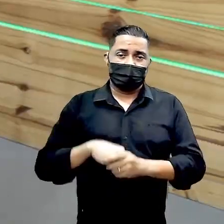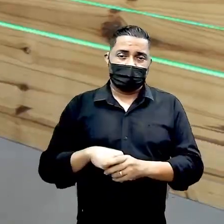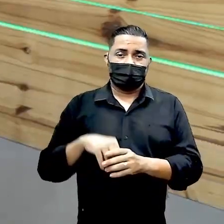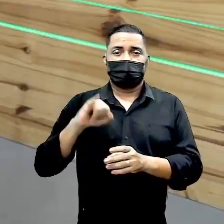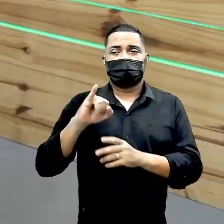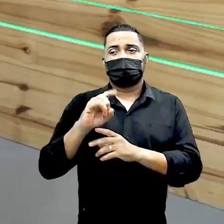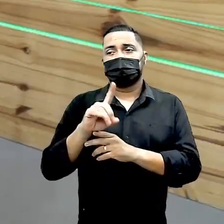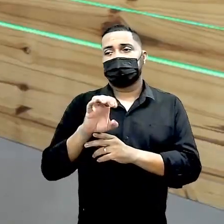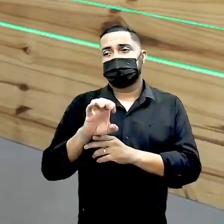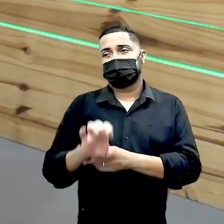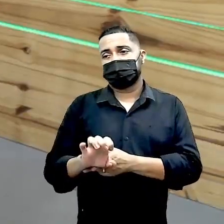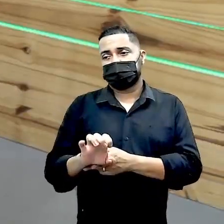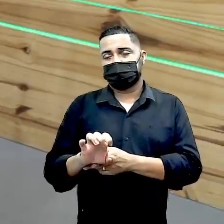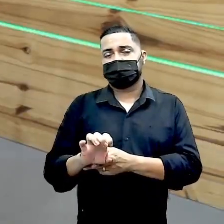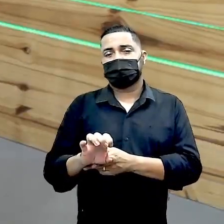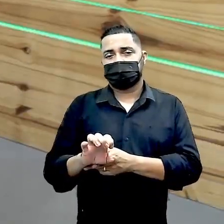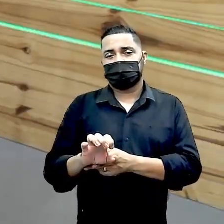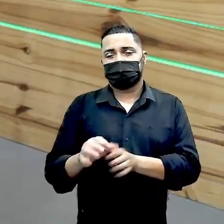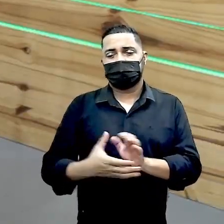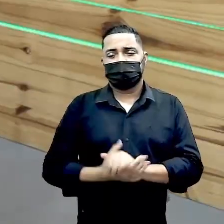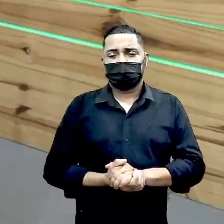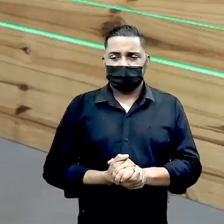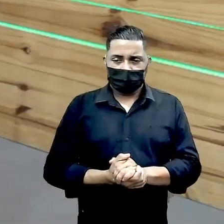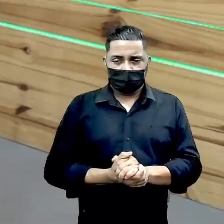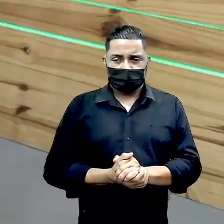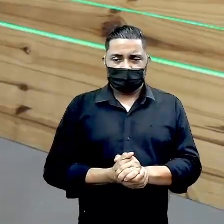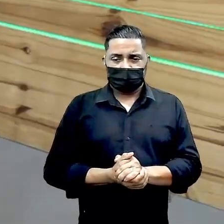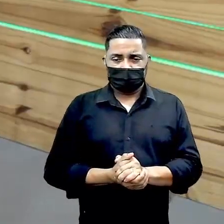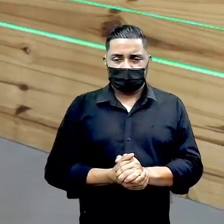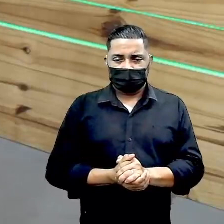IDEs. Isso.